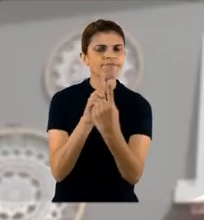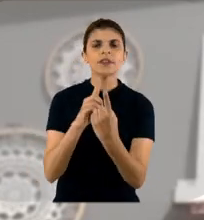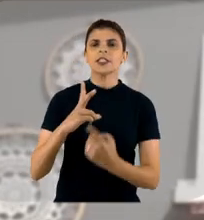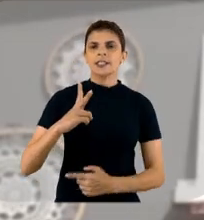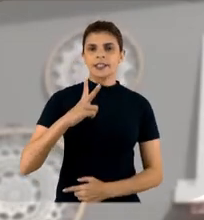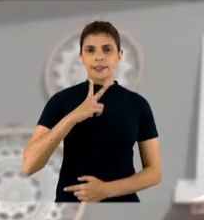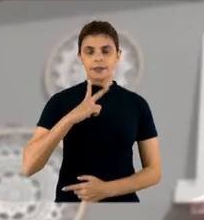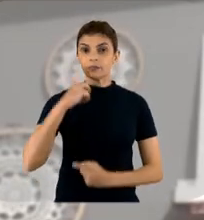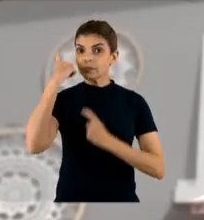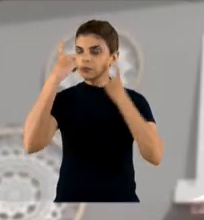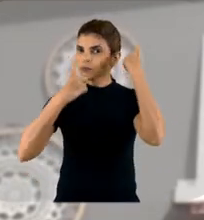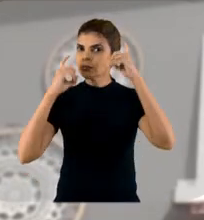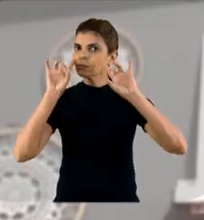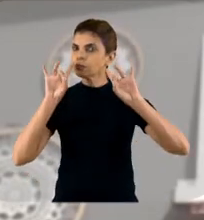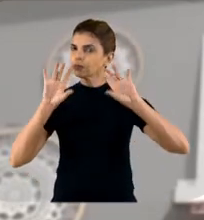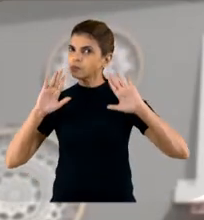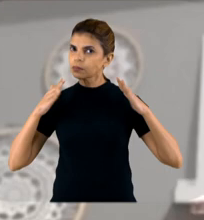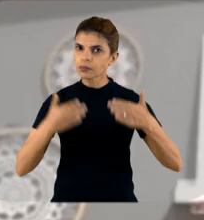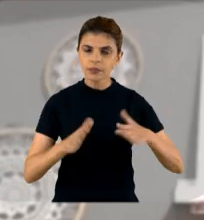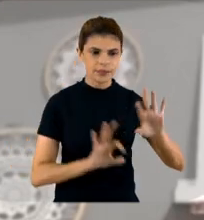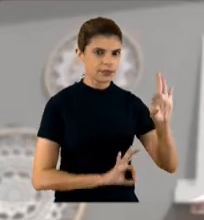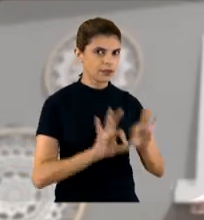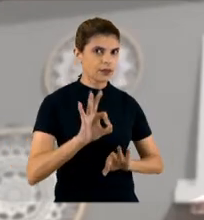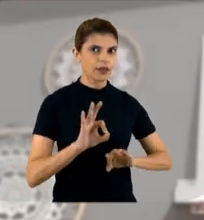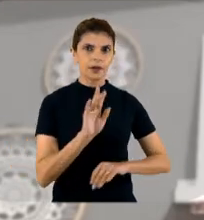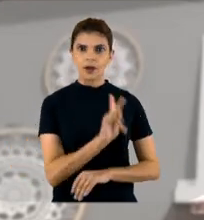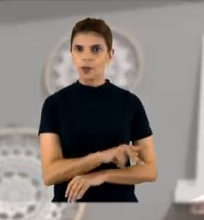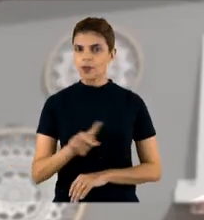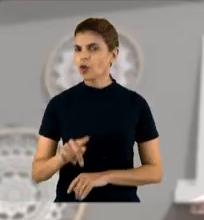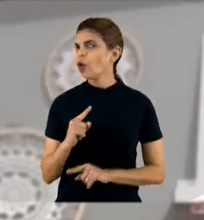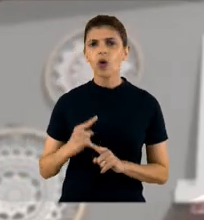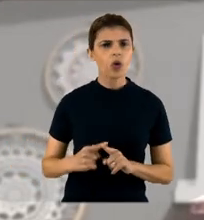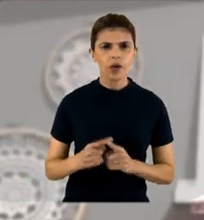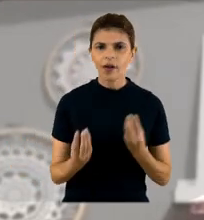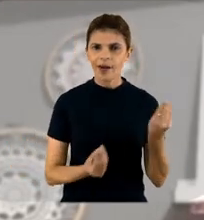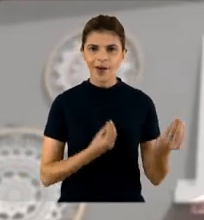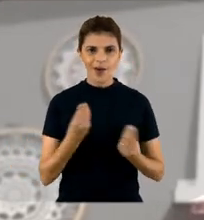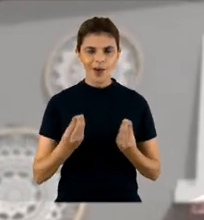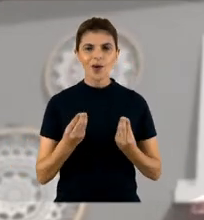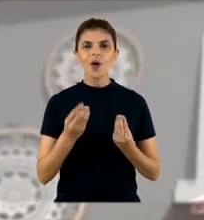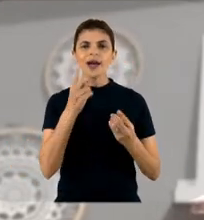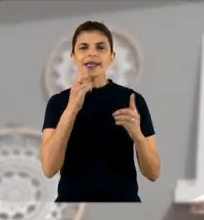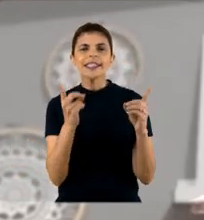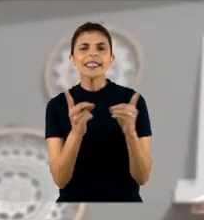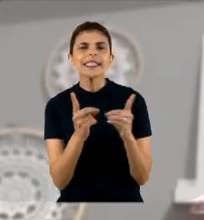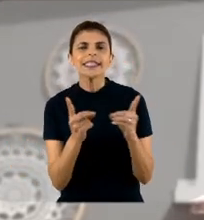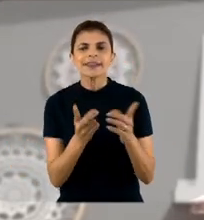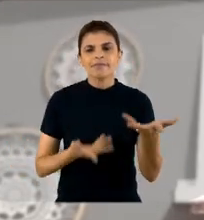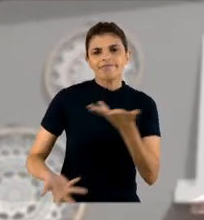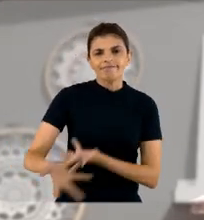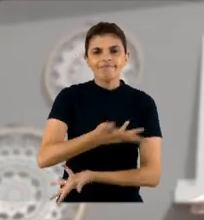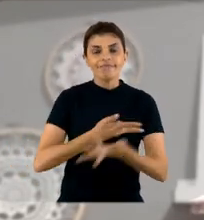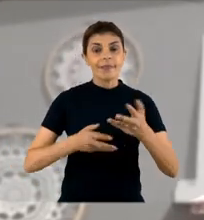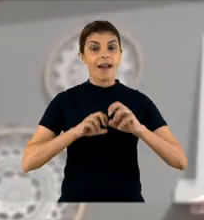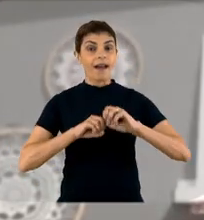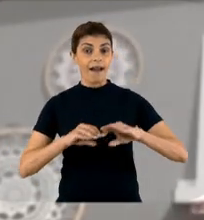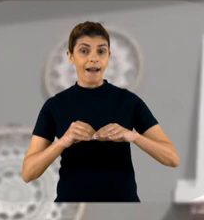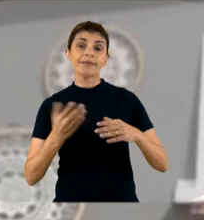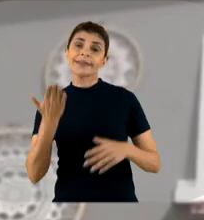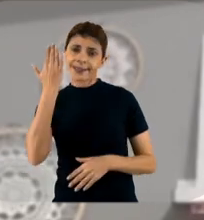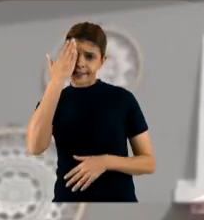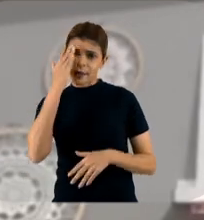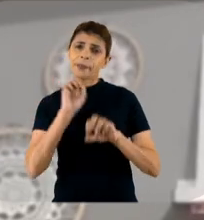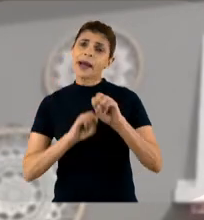individualmente. Uma preocupação especial com a preparação dos professores foi em relação à dinamização das aulas.